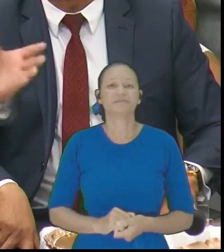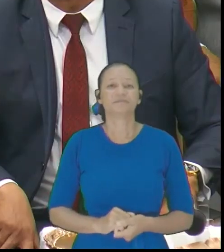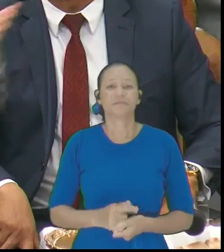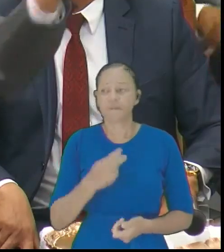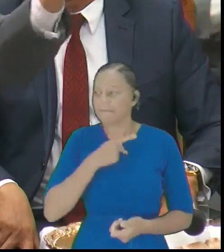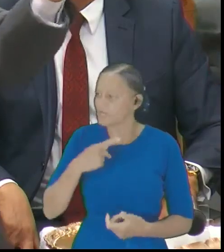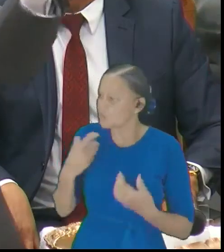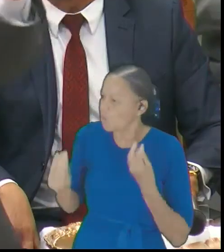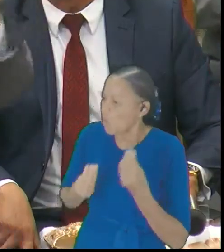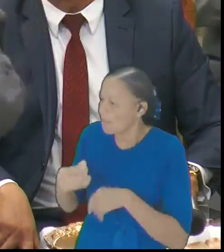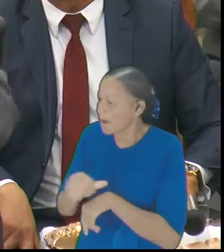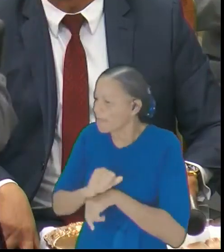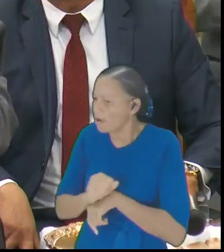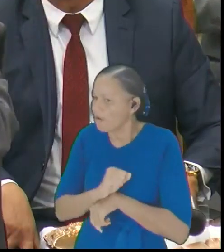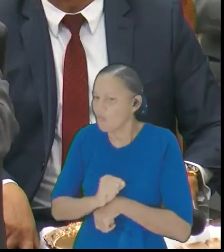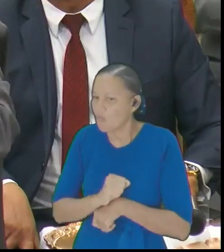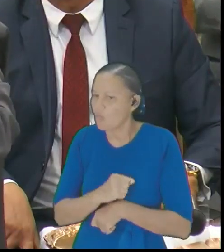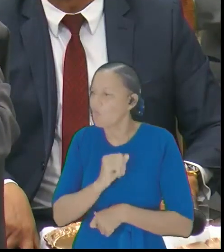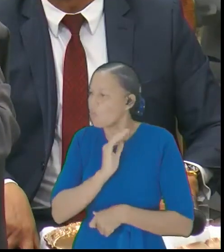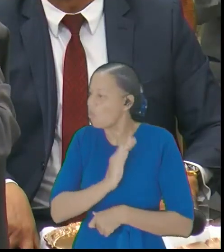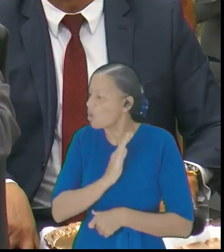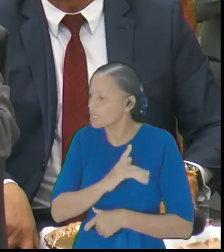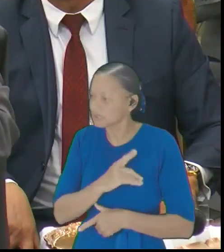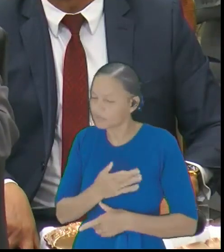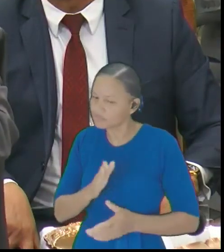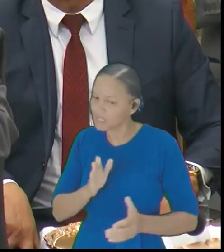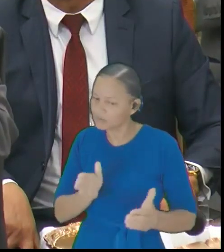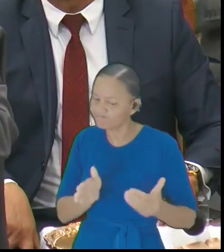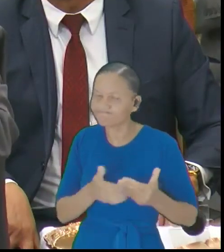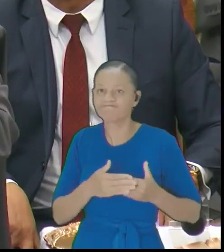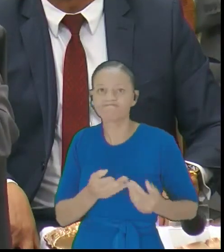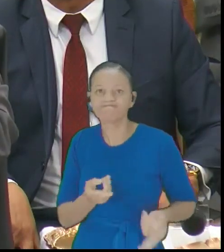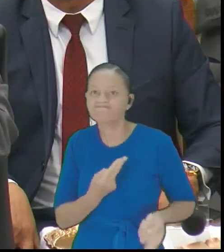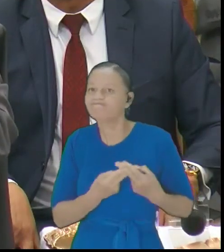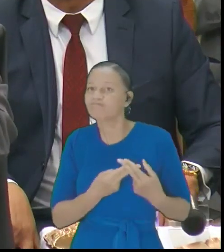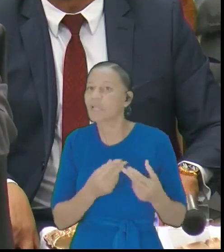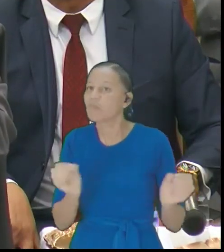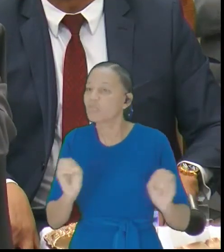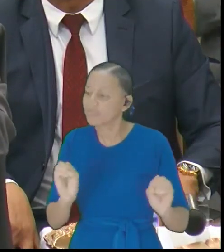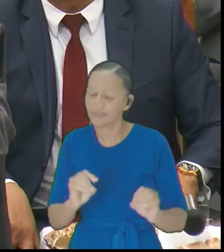Pastor, mas como é que Abraão tem um coração desse tamanho? Não dá para ficar ruim quem é bom, irmão.